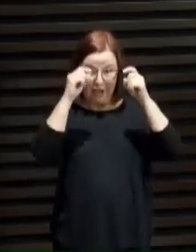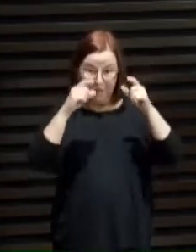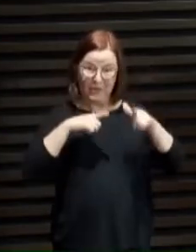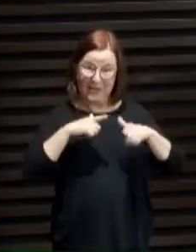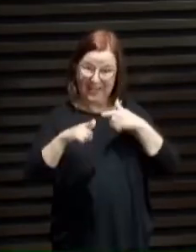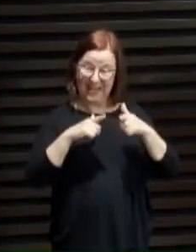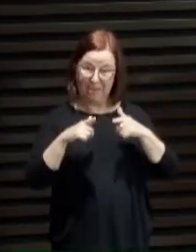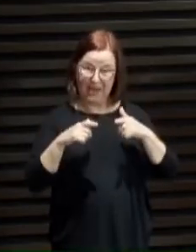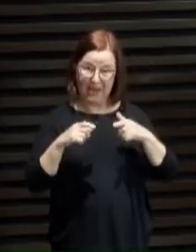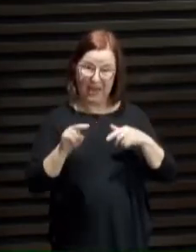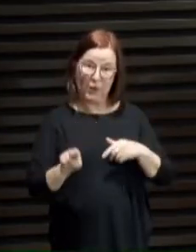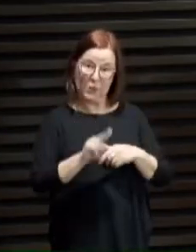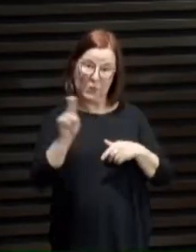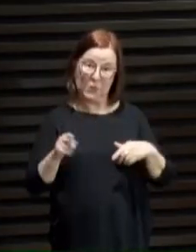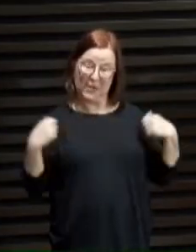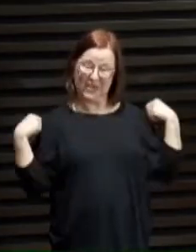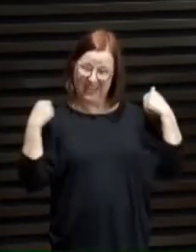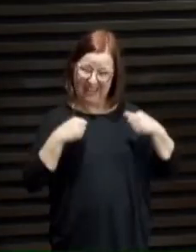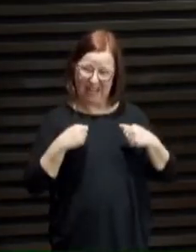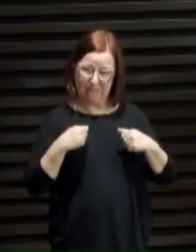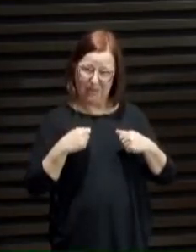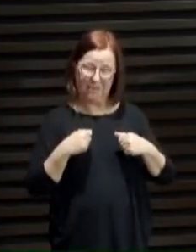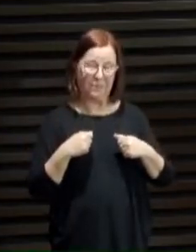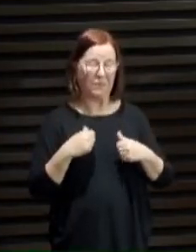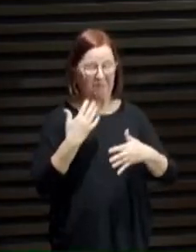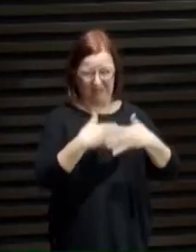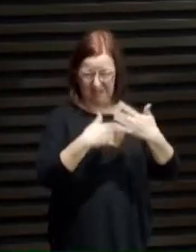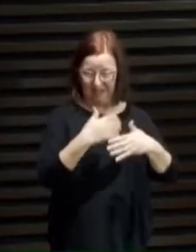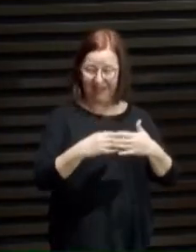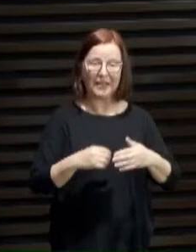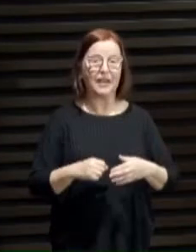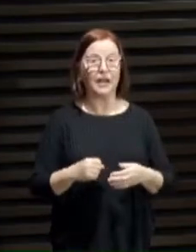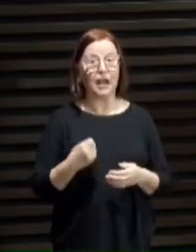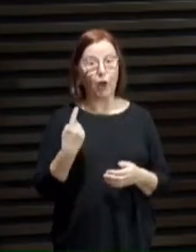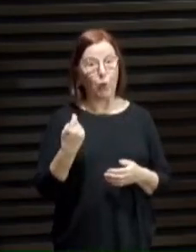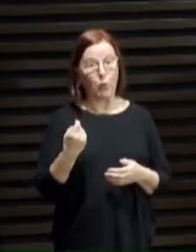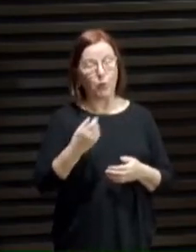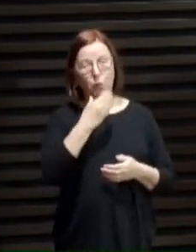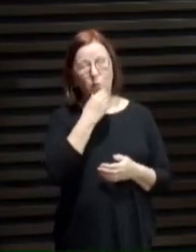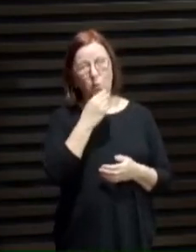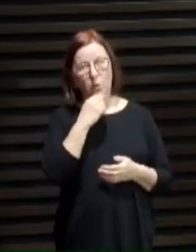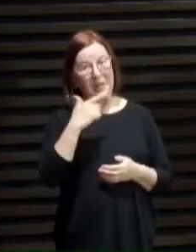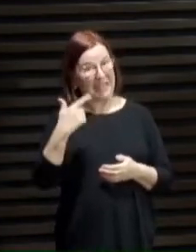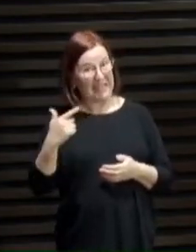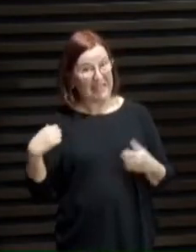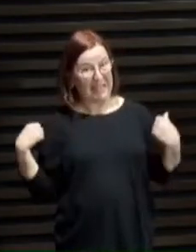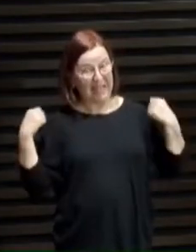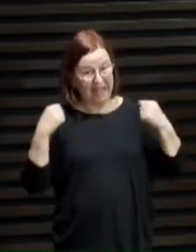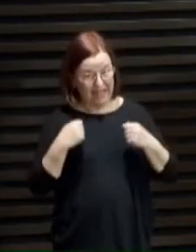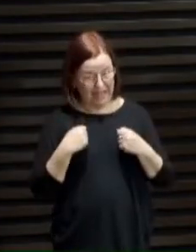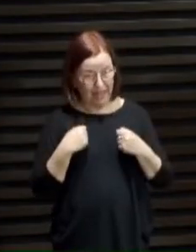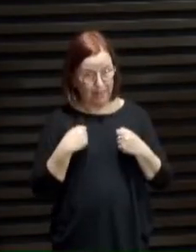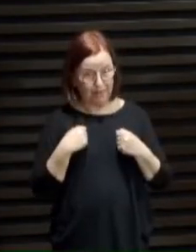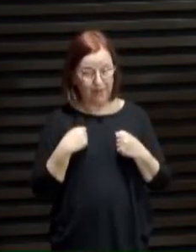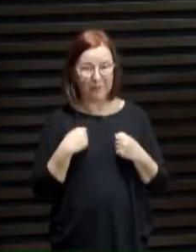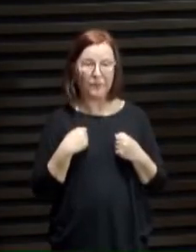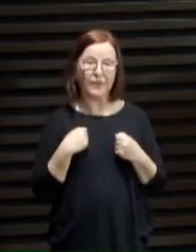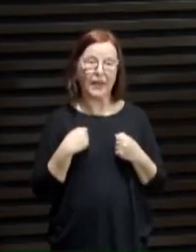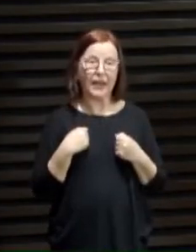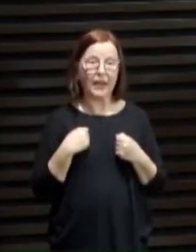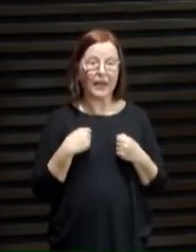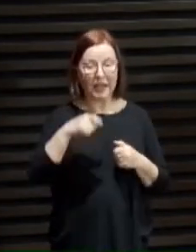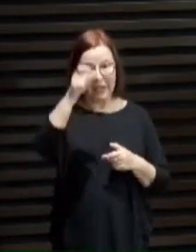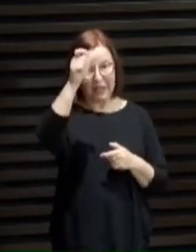favorece o trabalho manual, ela atrapalha. Então, o único que fica sem capa, porque vai prestar os serviços de lavar os pés, é aquele que